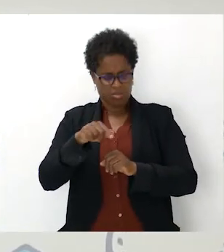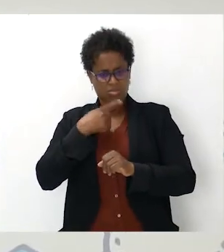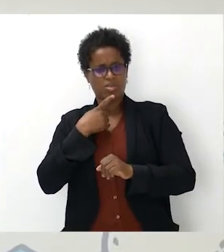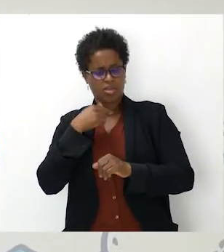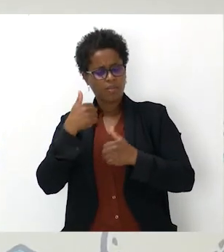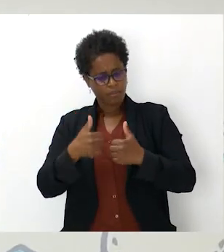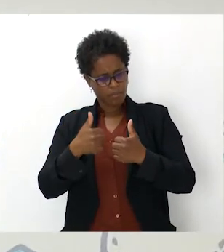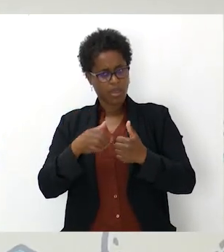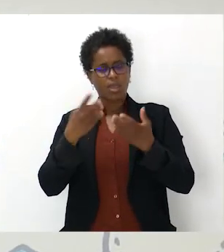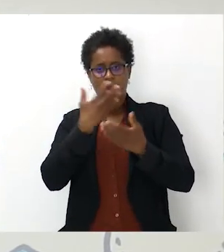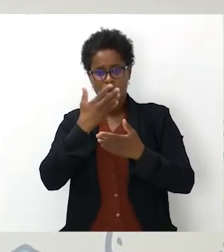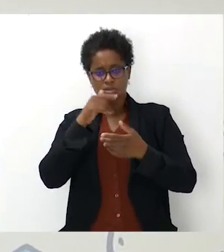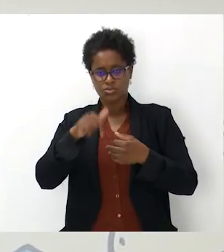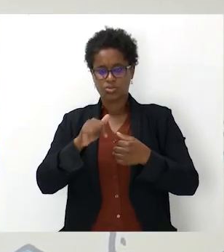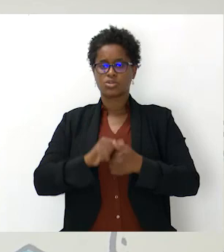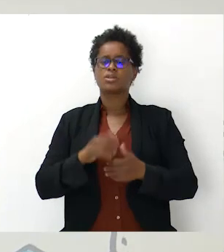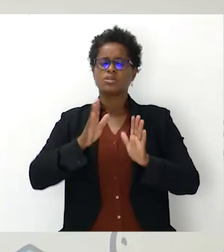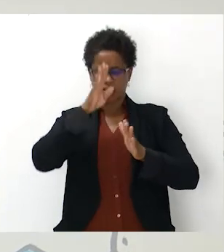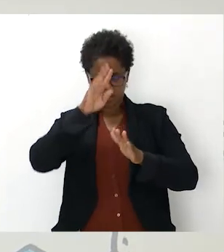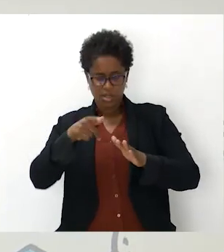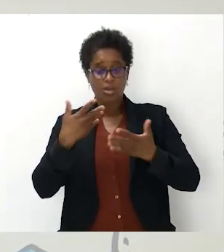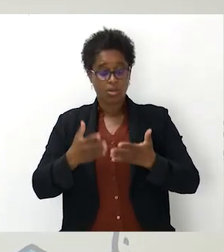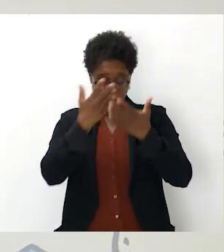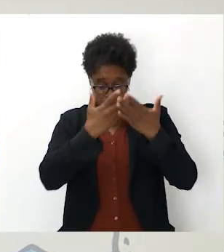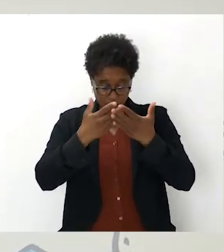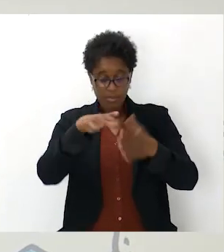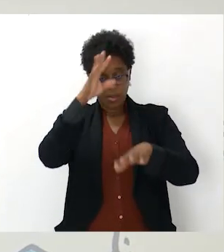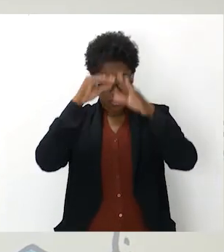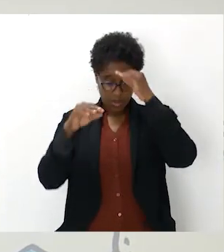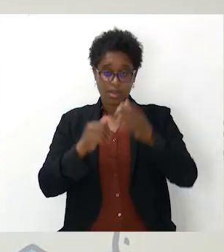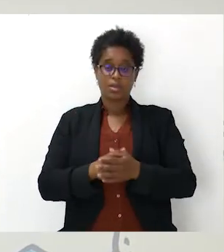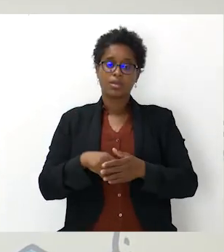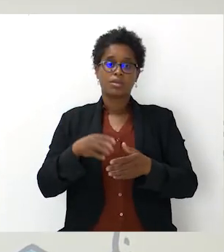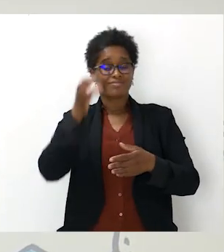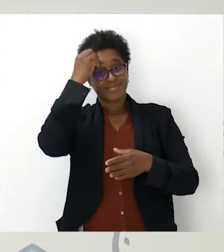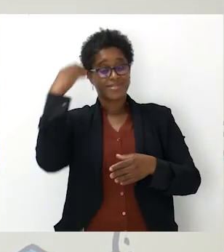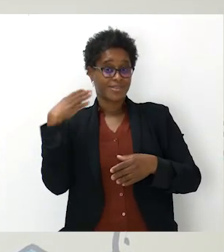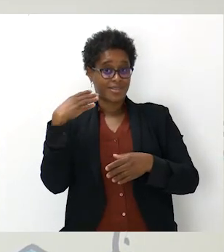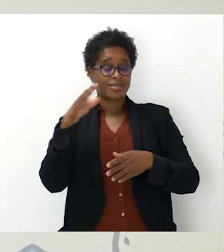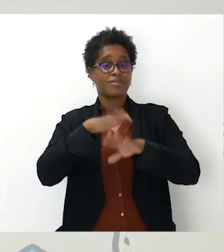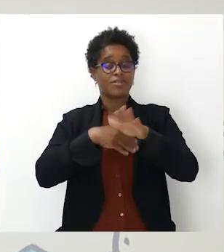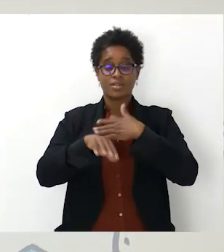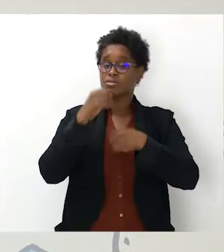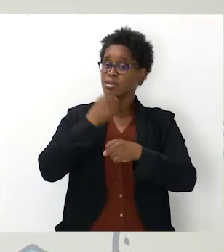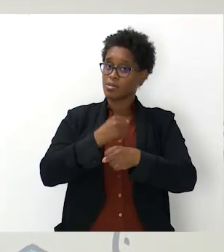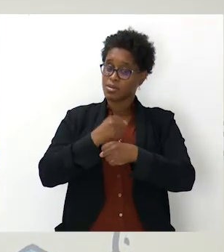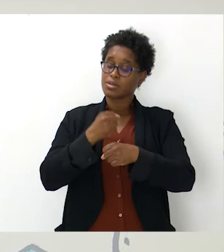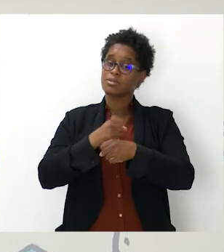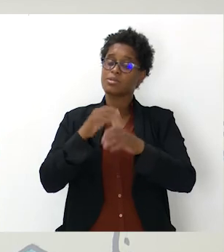entendido muito bem os conteúdos de hoje. Já sabem, agora é estudar para aprender e não se esqueçam de resolver